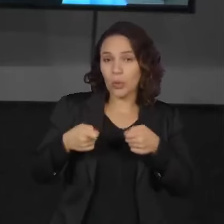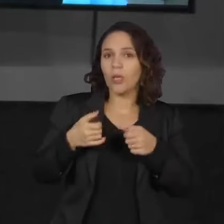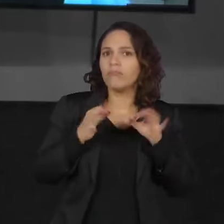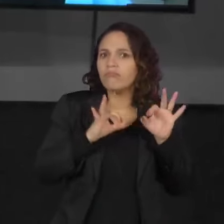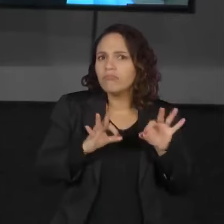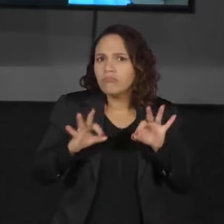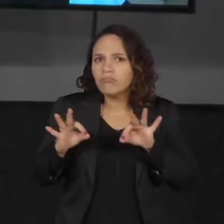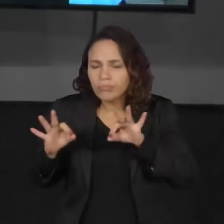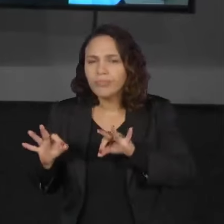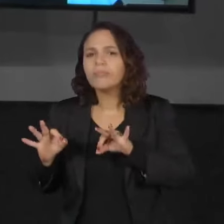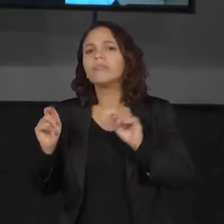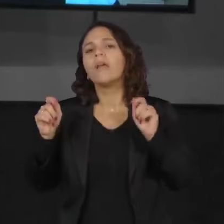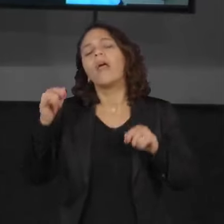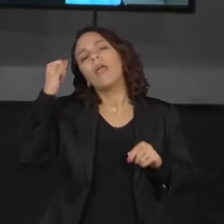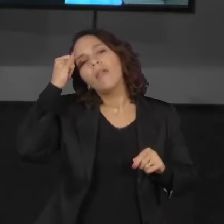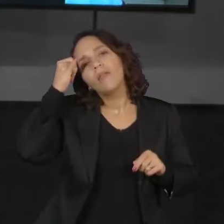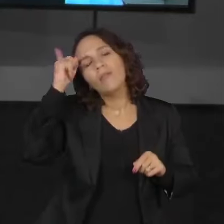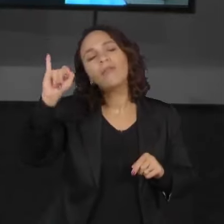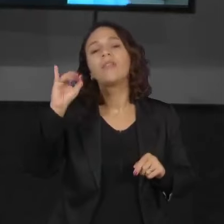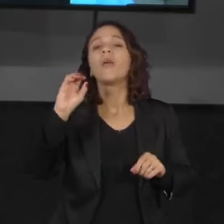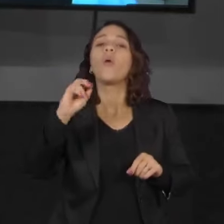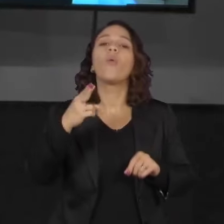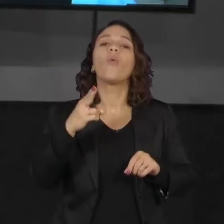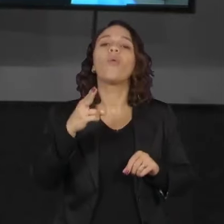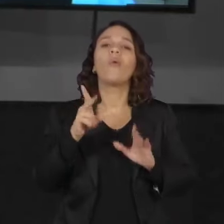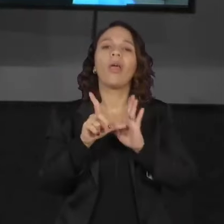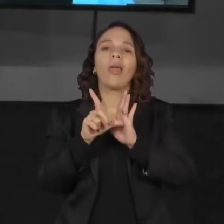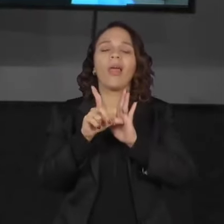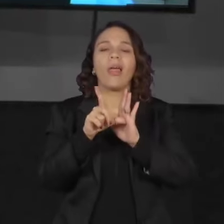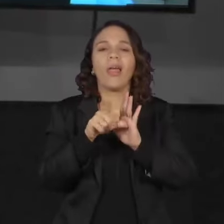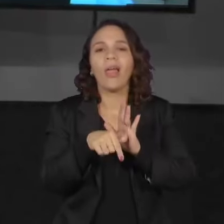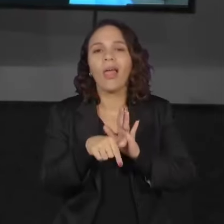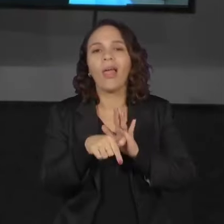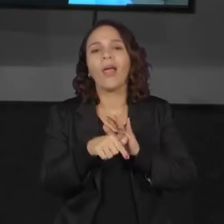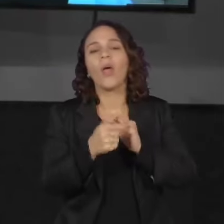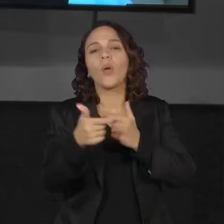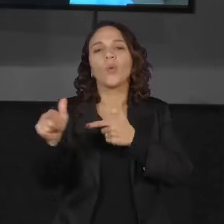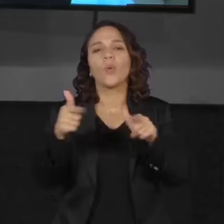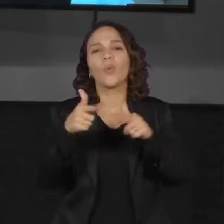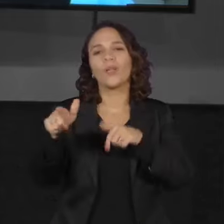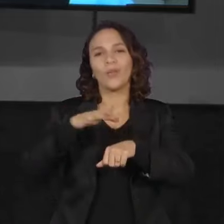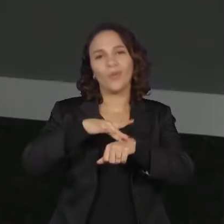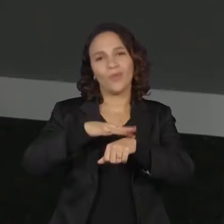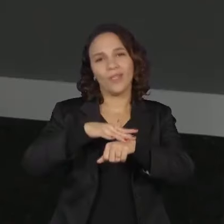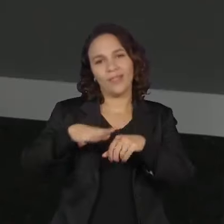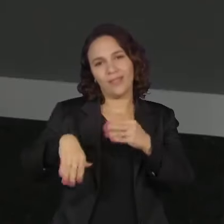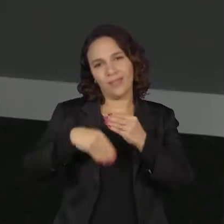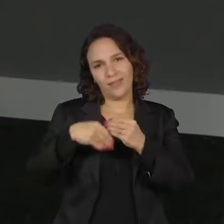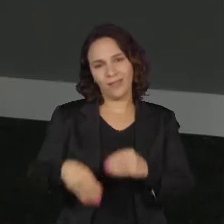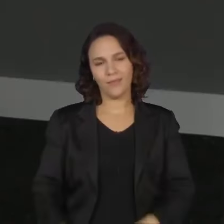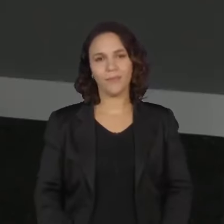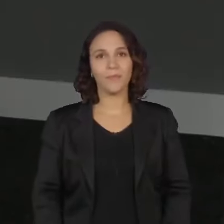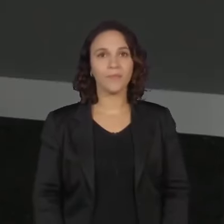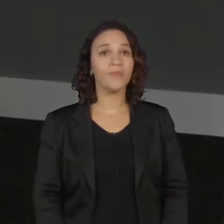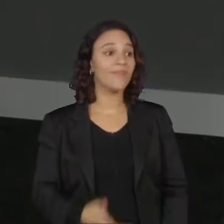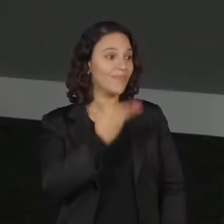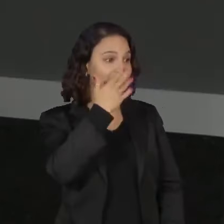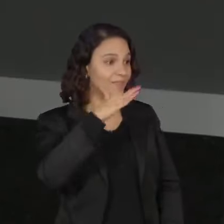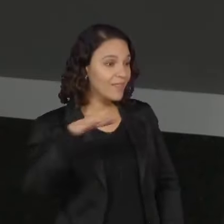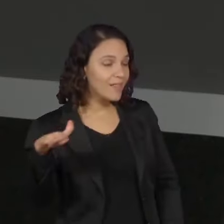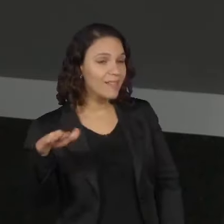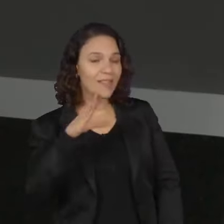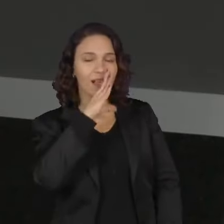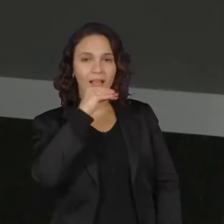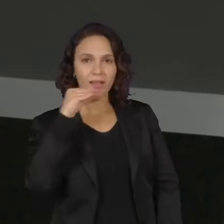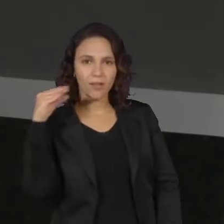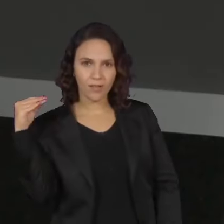glicemia evita ou pelo menos posterga o aparecimento dessas complicações. Crianças e adolescentes